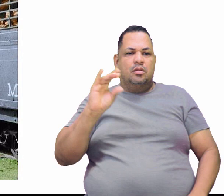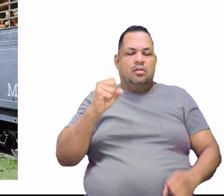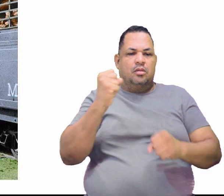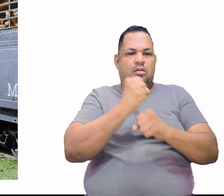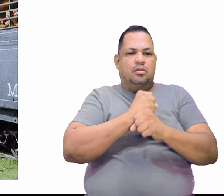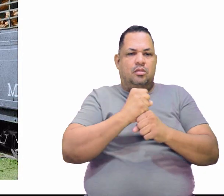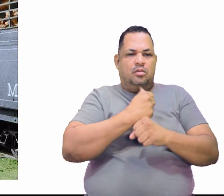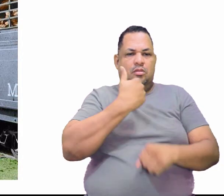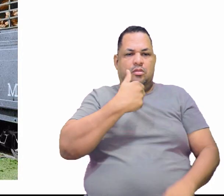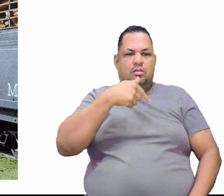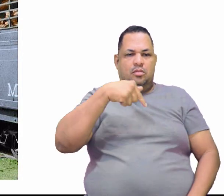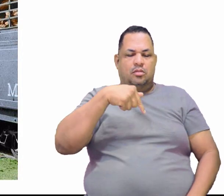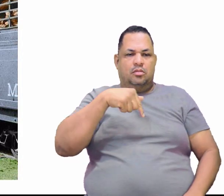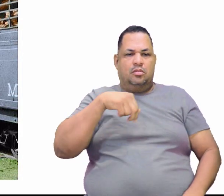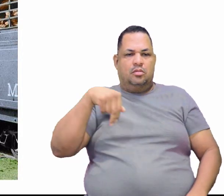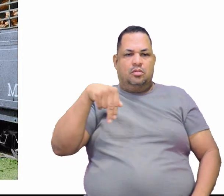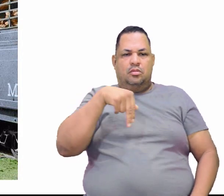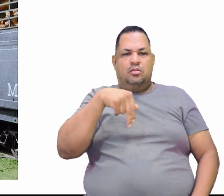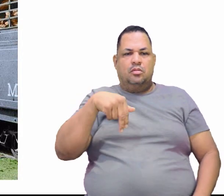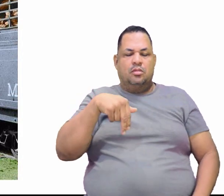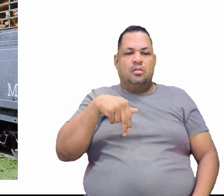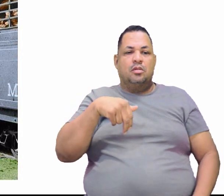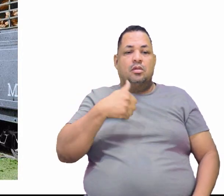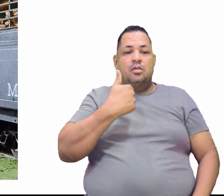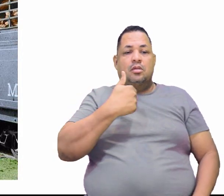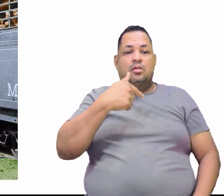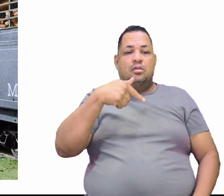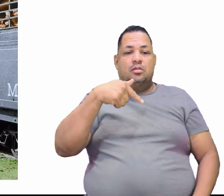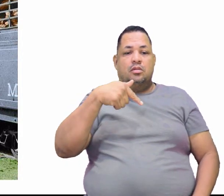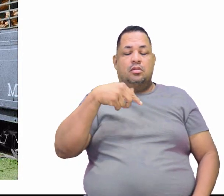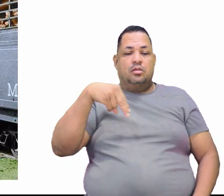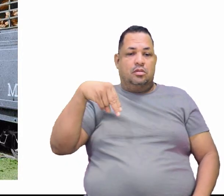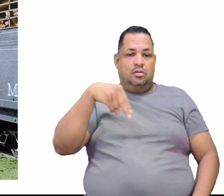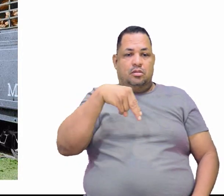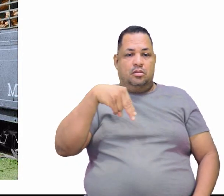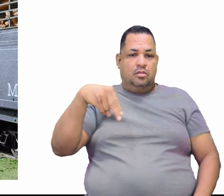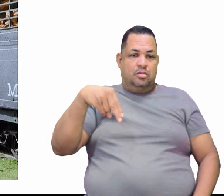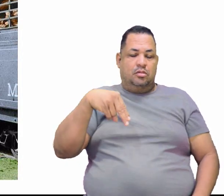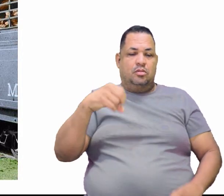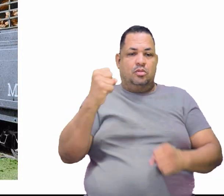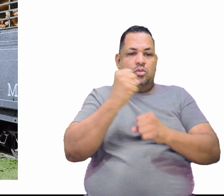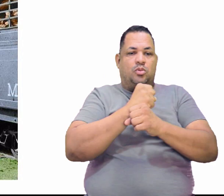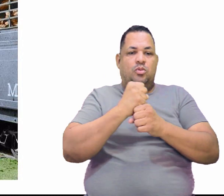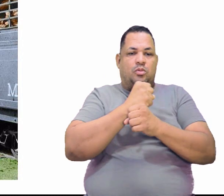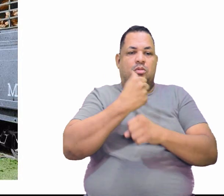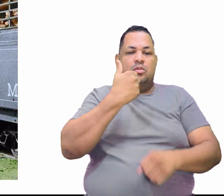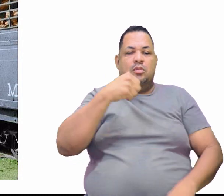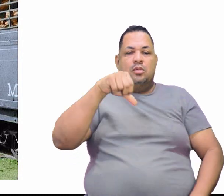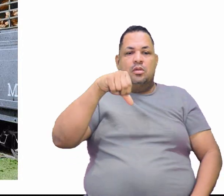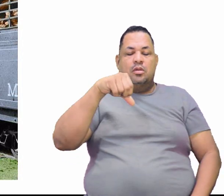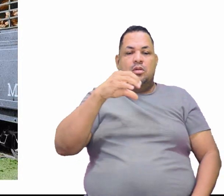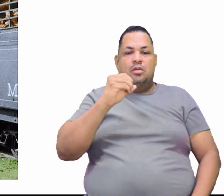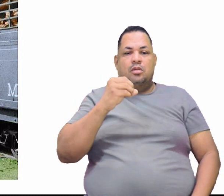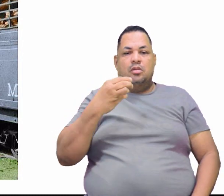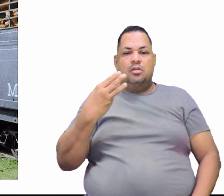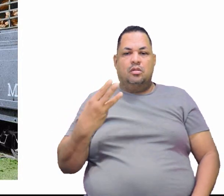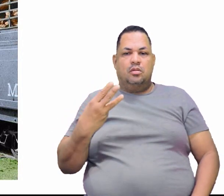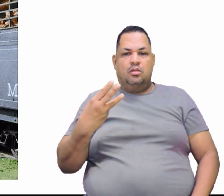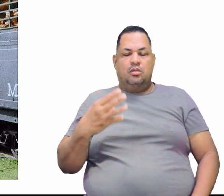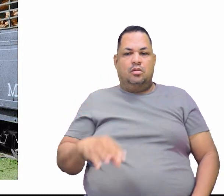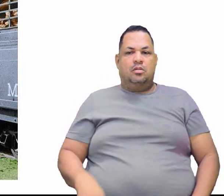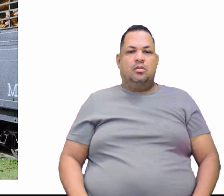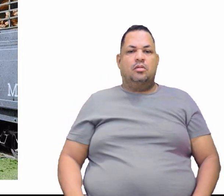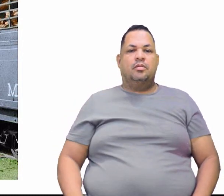dia 17 de novembro, olha aí, 17 de novembro de 1903.